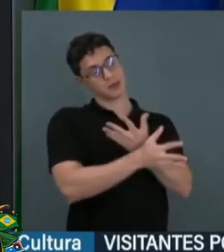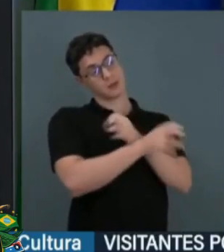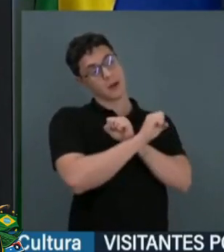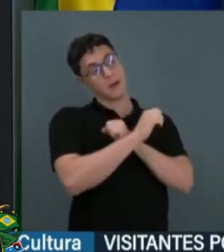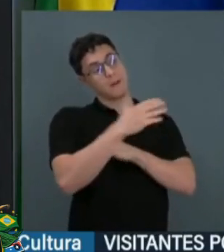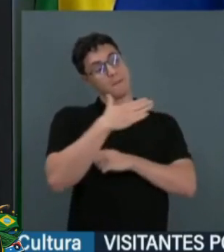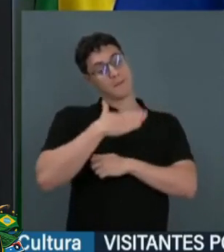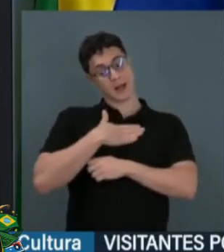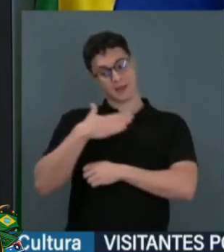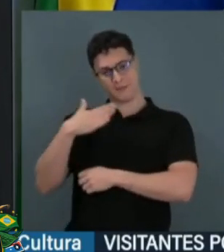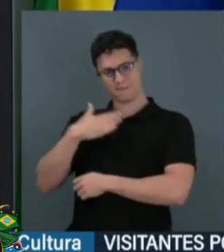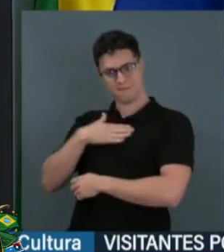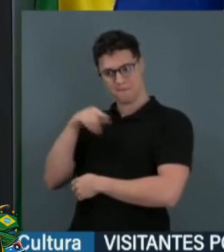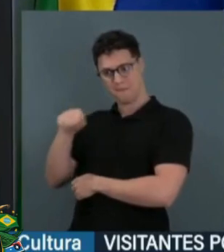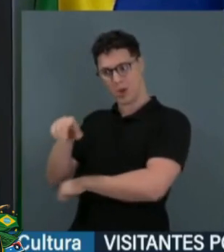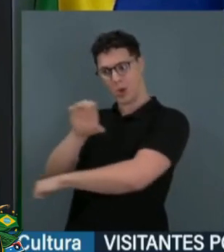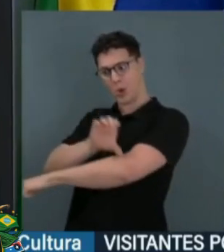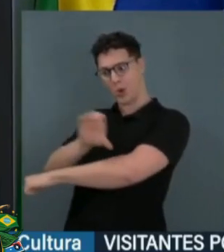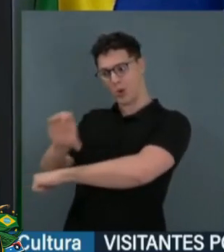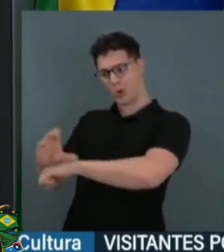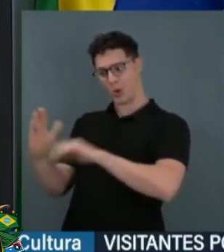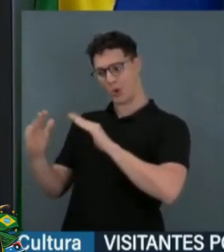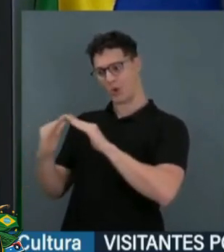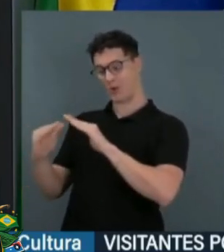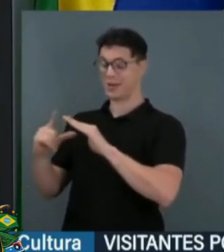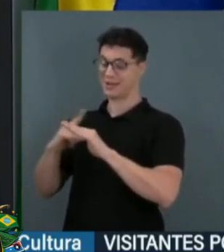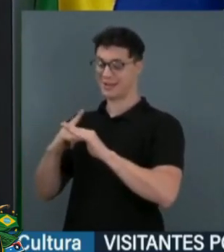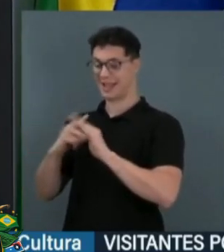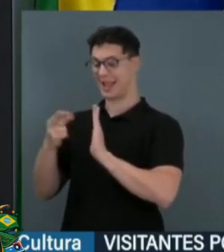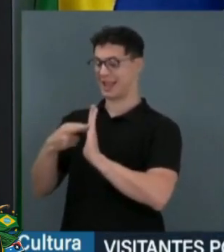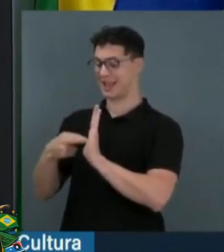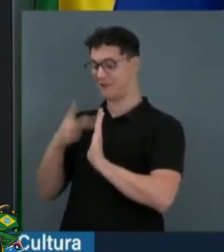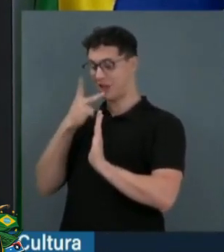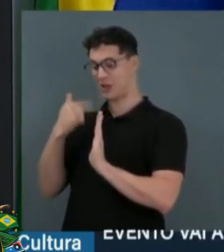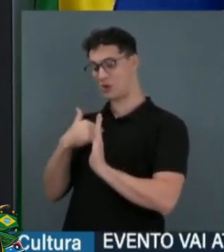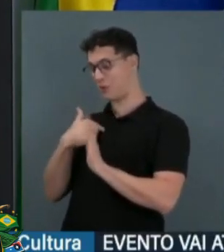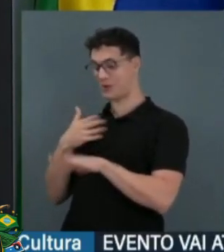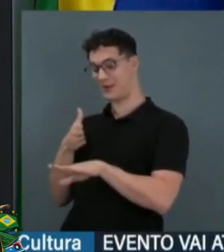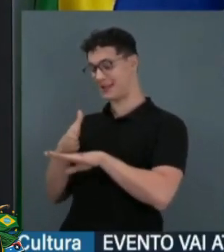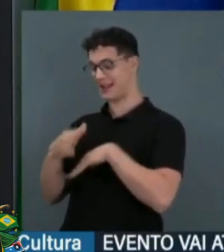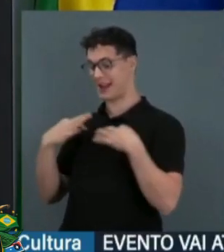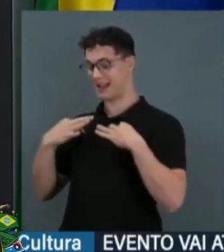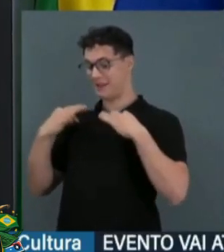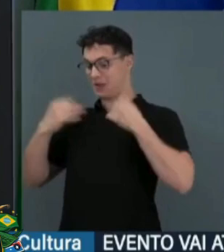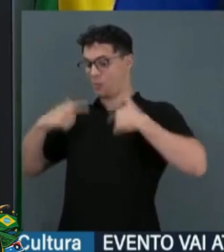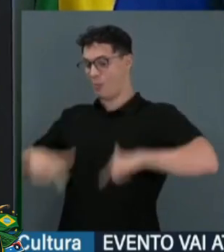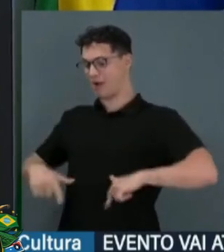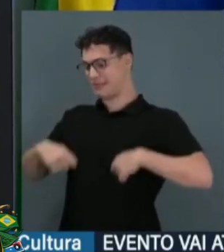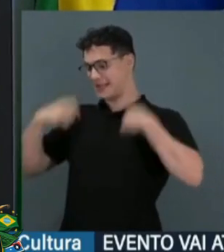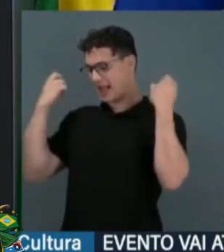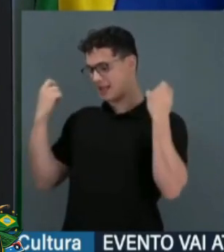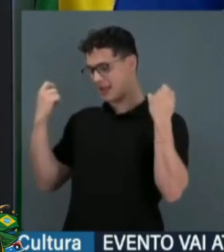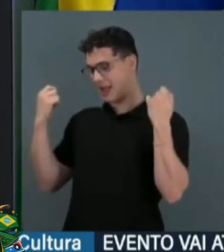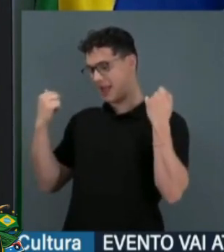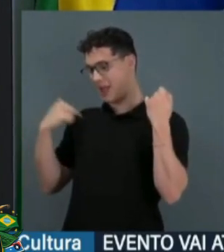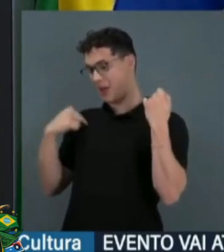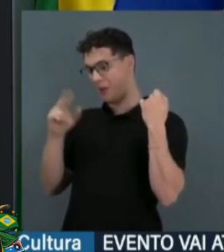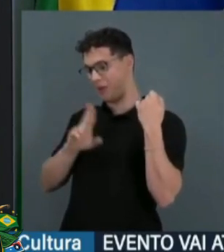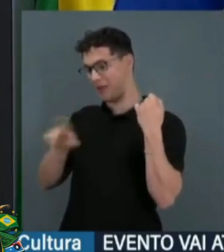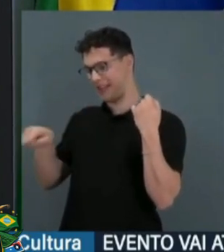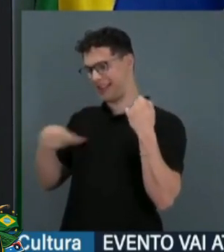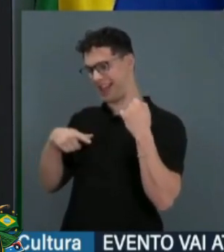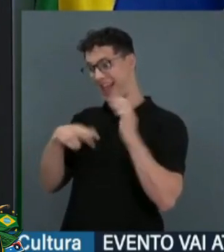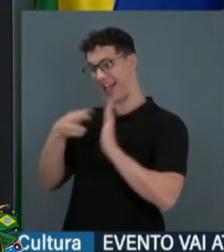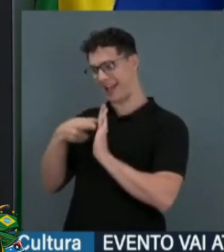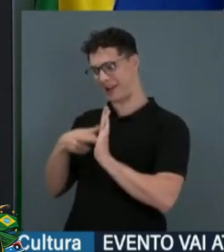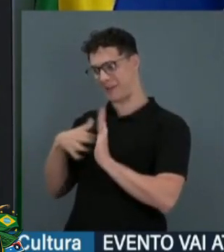meu condomínio tem um regulamento lá, dizendo que eu não posso entrar sem camisa no corredor. Então eu vou usar o regimento lá do meu condomínio.